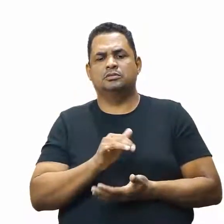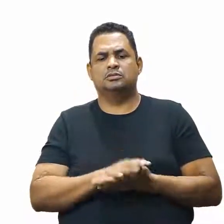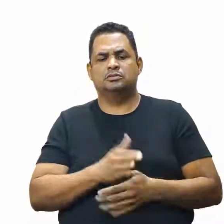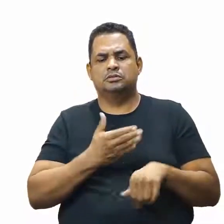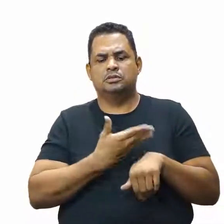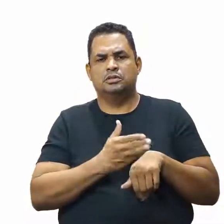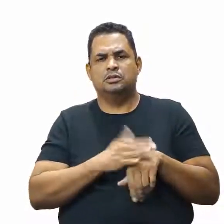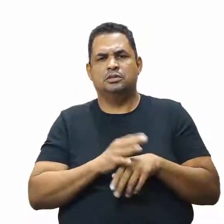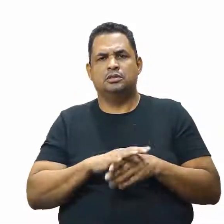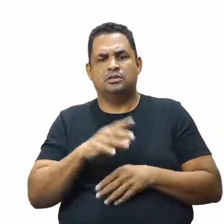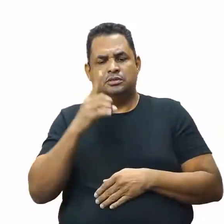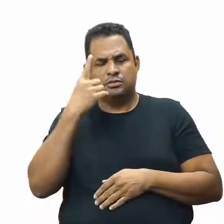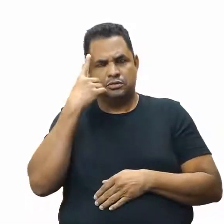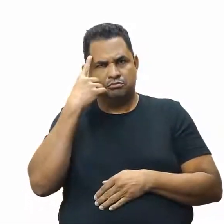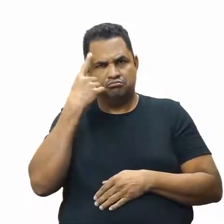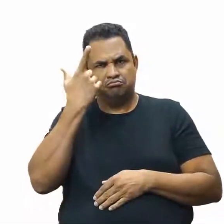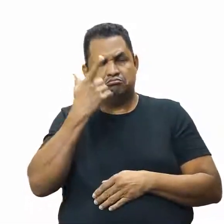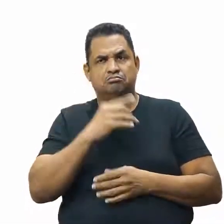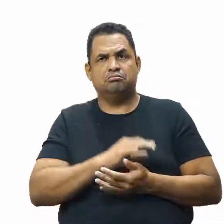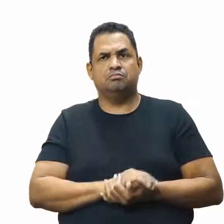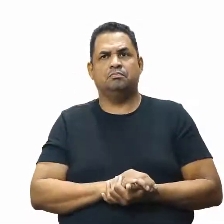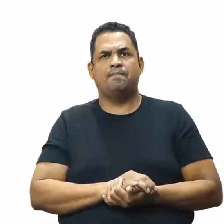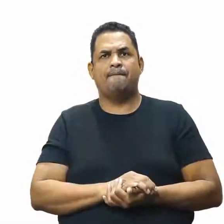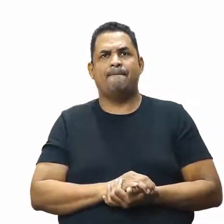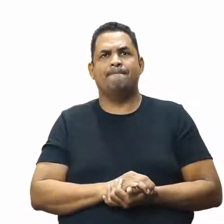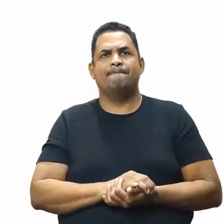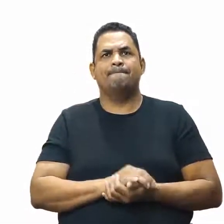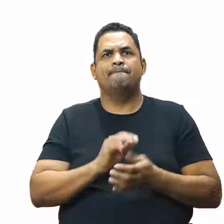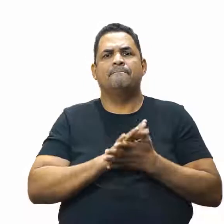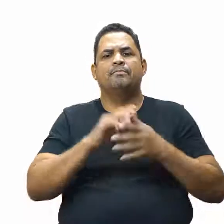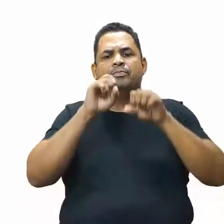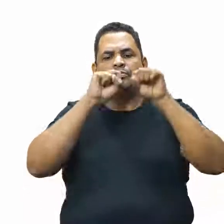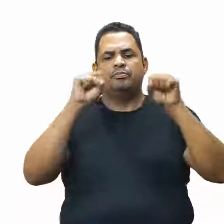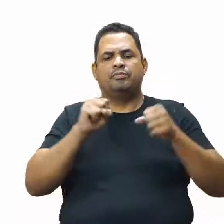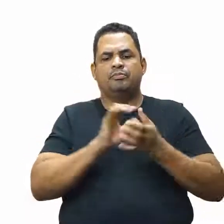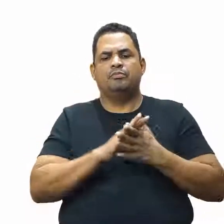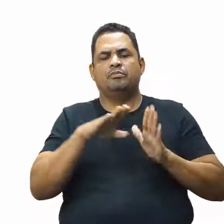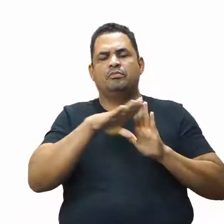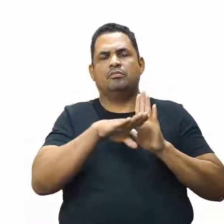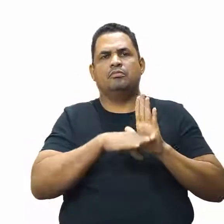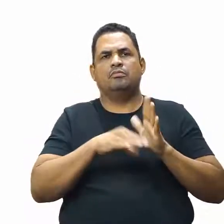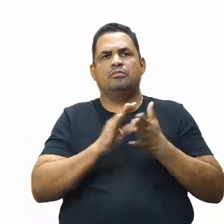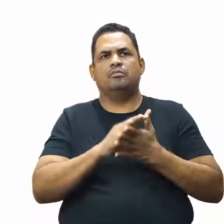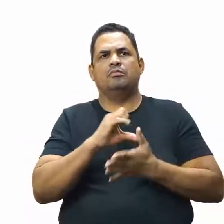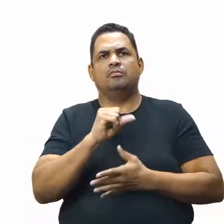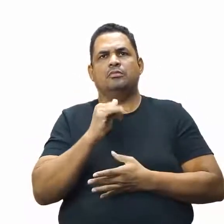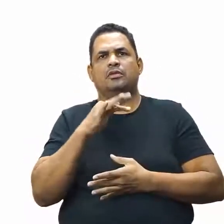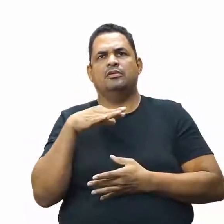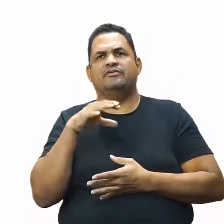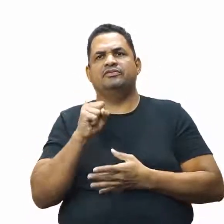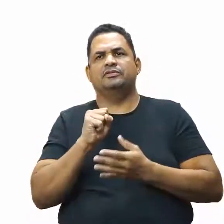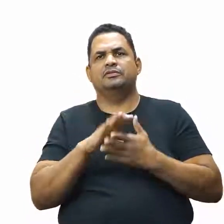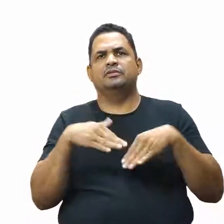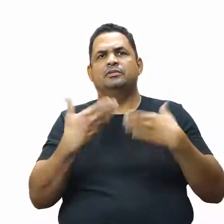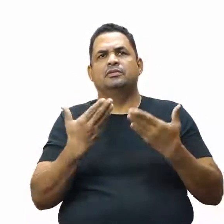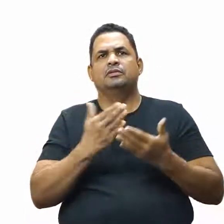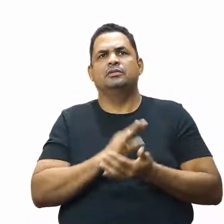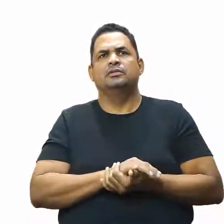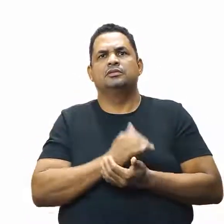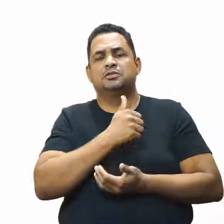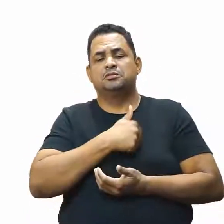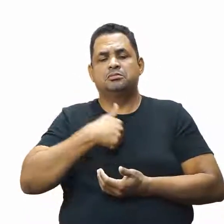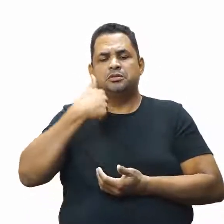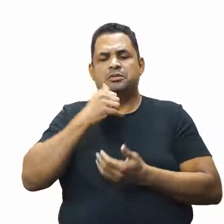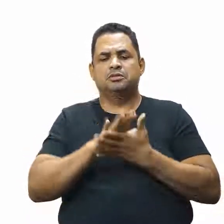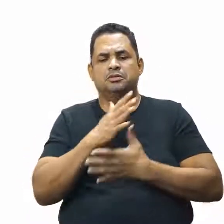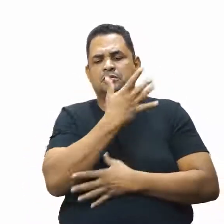fixar essa ideia aí sobre o sistema de classificação dos SAFs. Então, na questão 2, para a gente exercitar, entre os